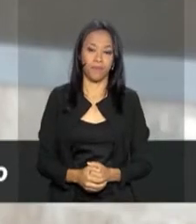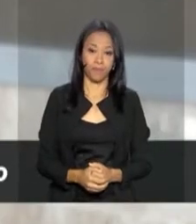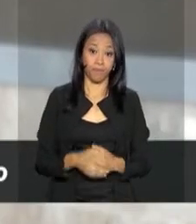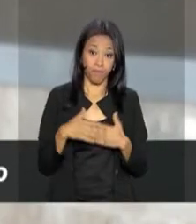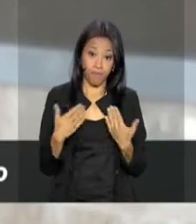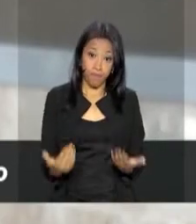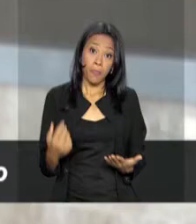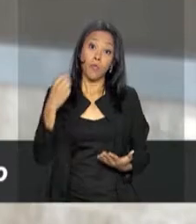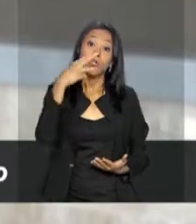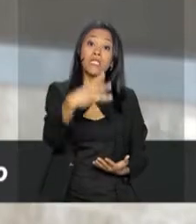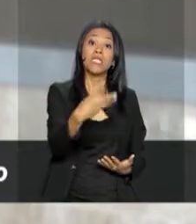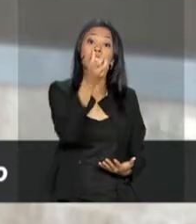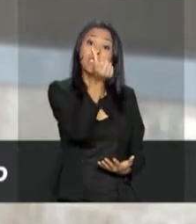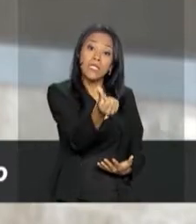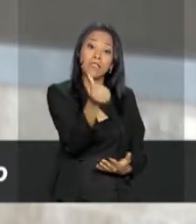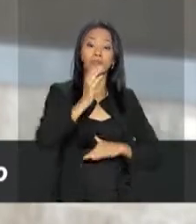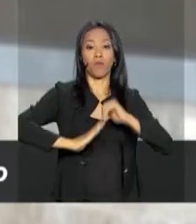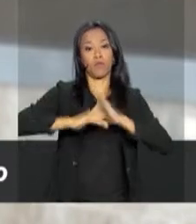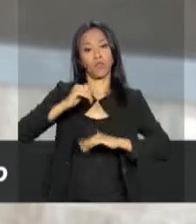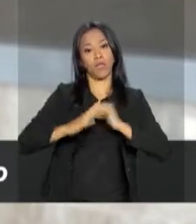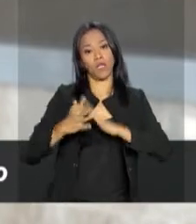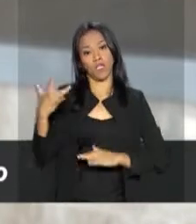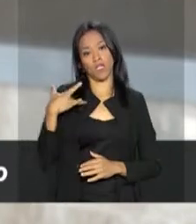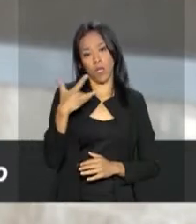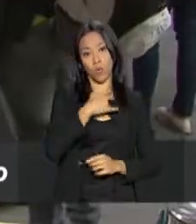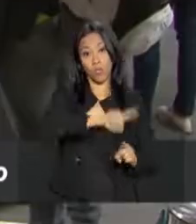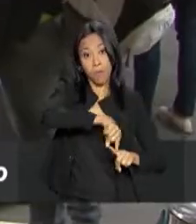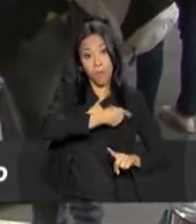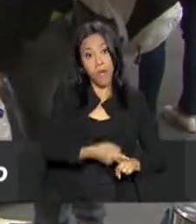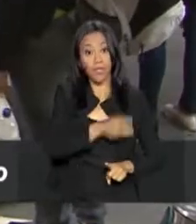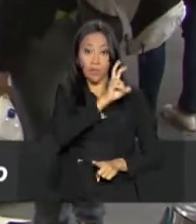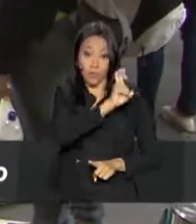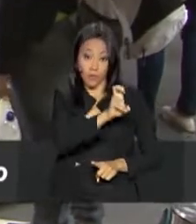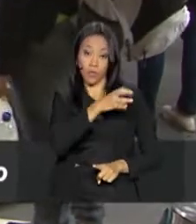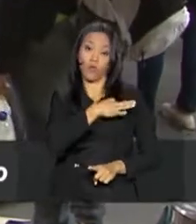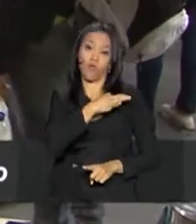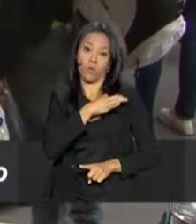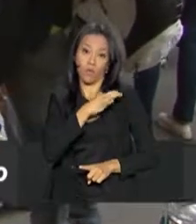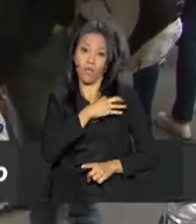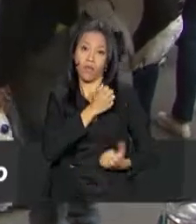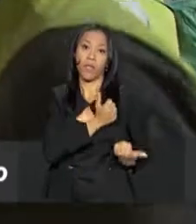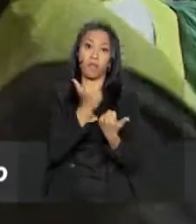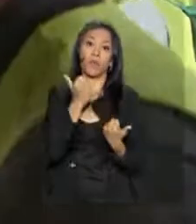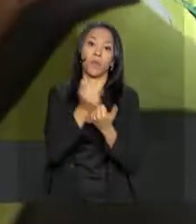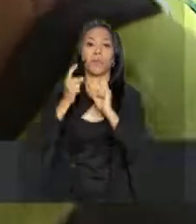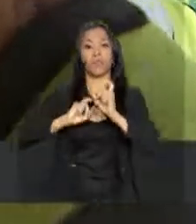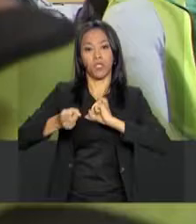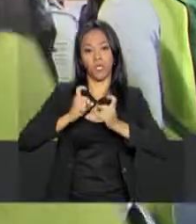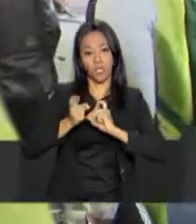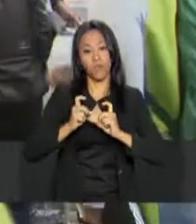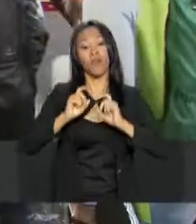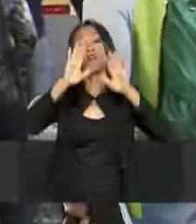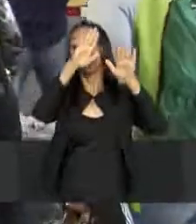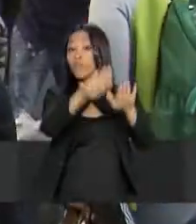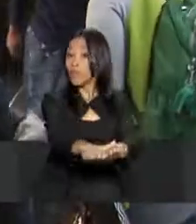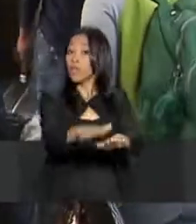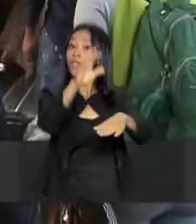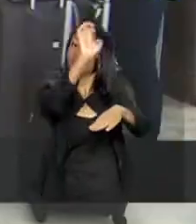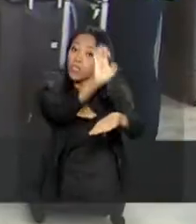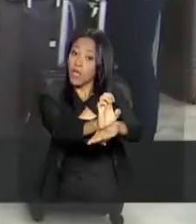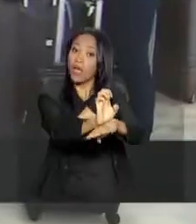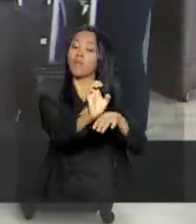36 profissionais de saúde mais cinco voluntários que darão suporte administrativo as ações ficam em roraima até o